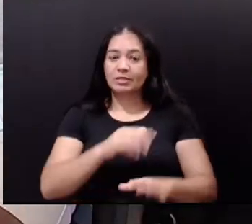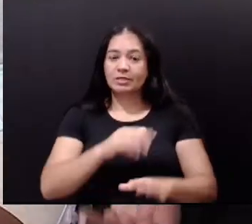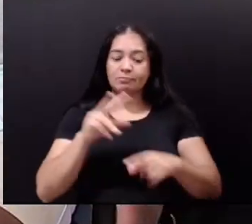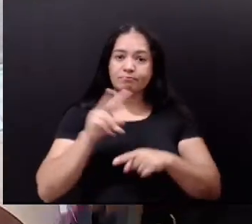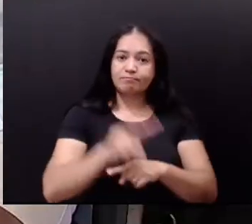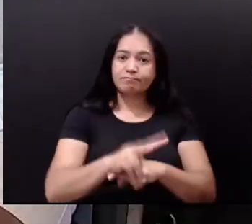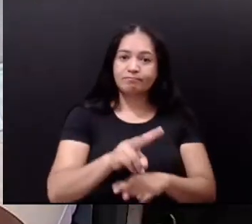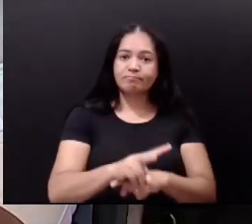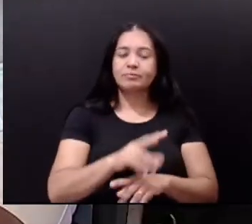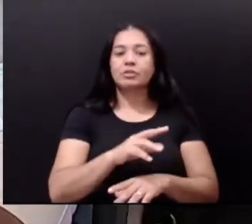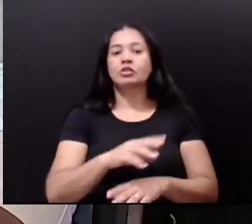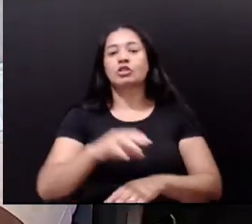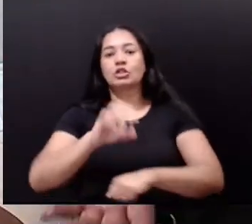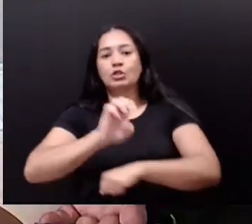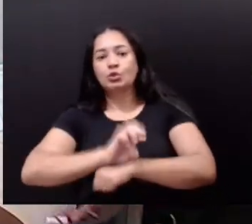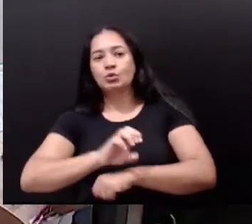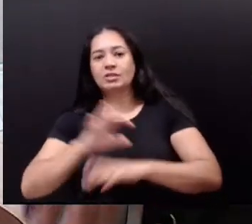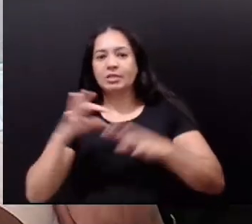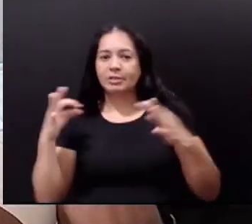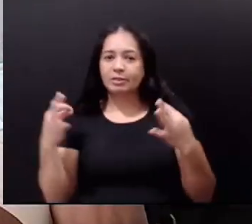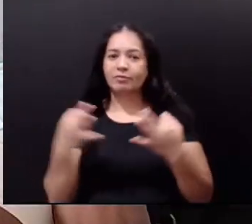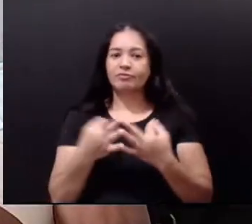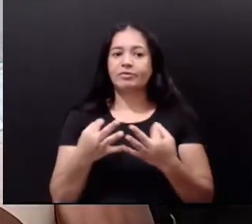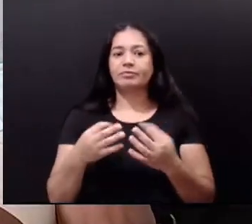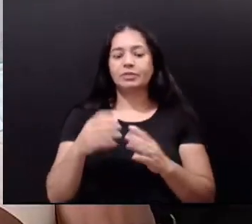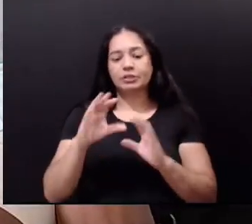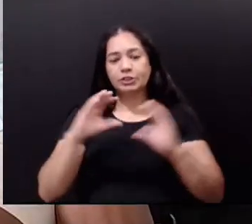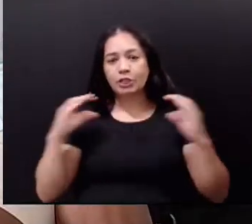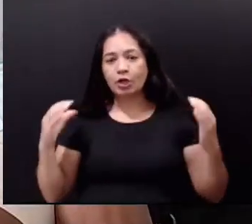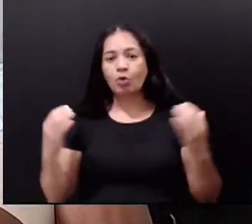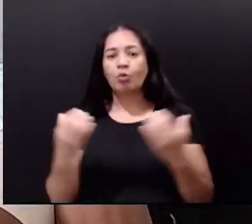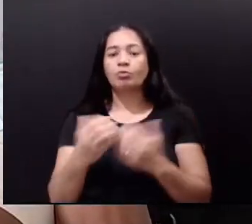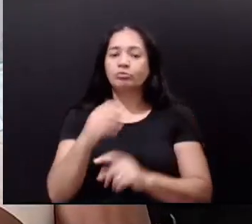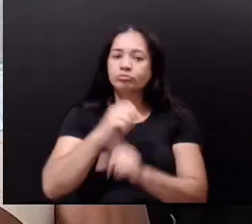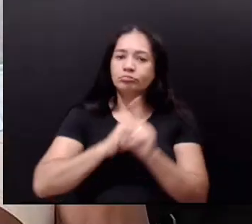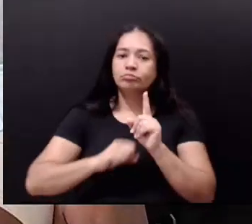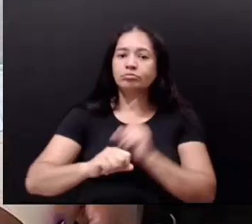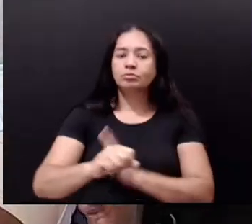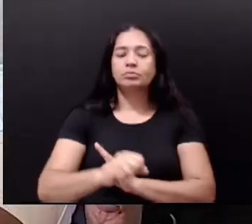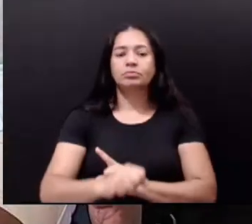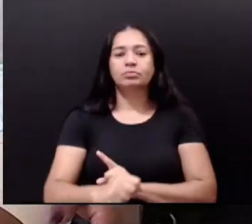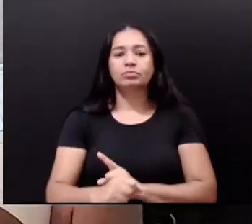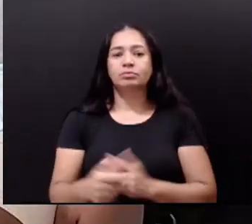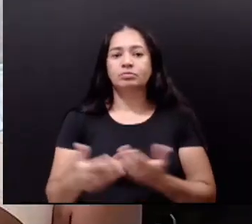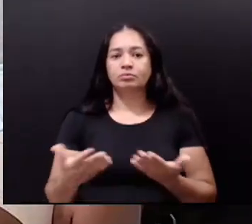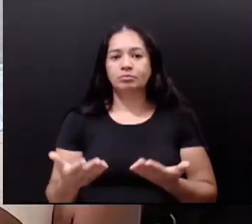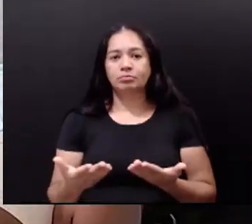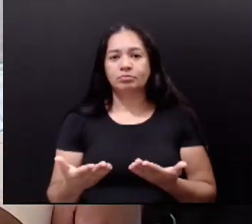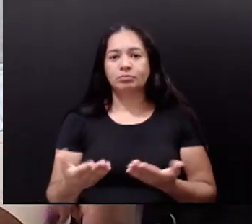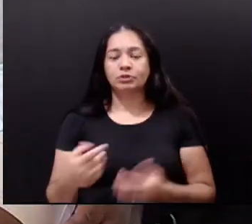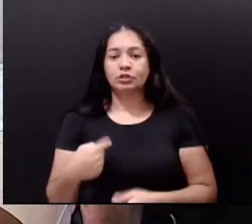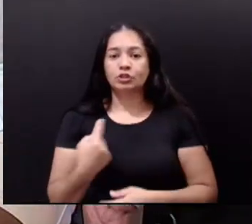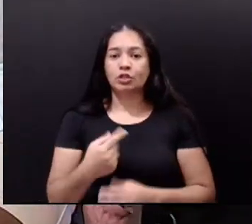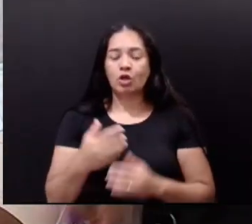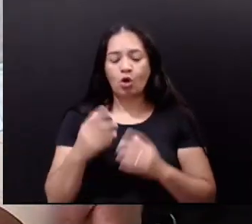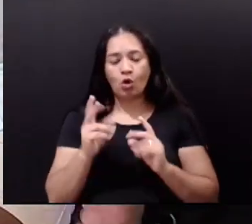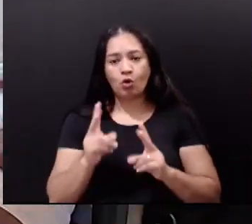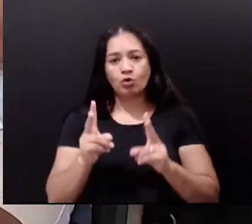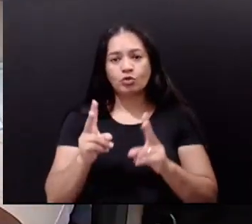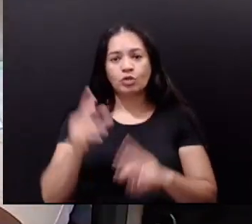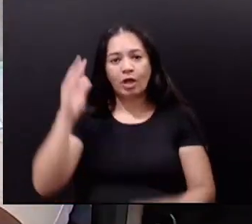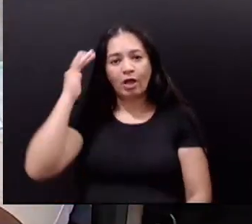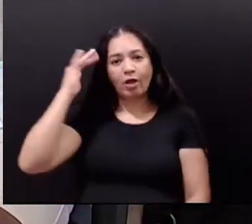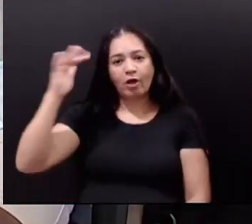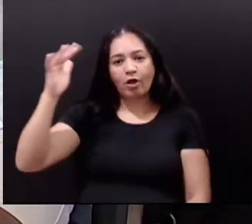da família, da comunidade, né? E aí a gente segue também a filosofia um pouco africana, né? De